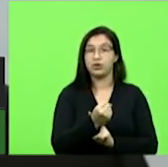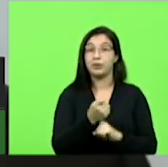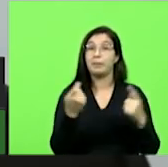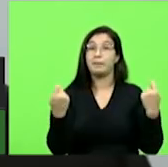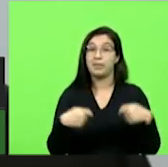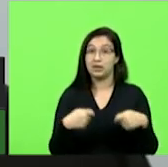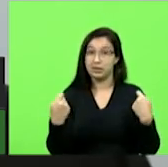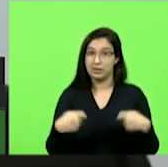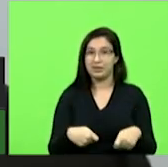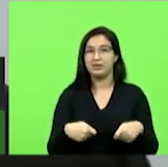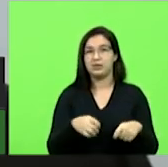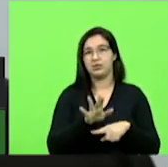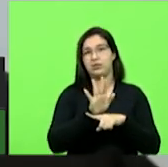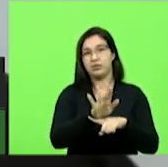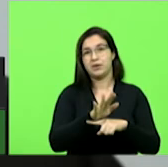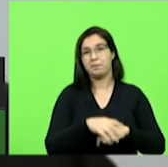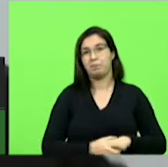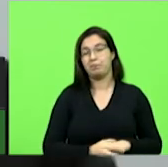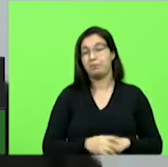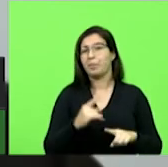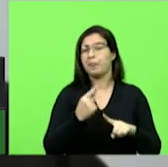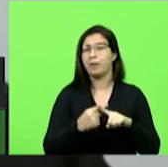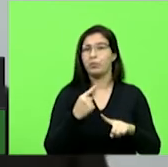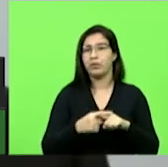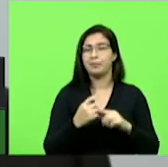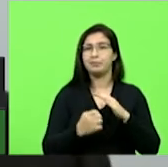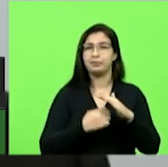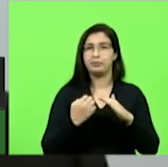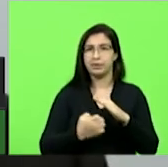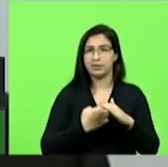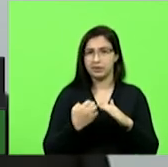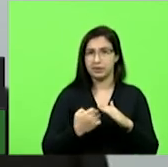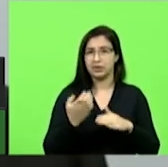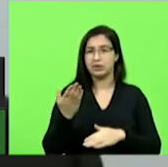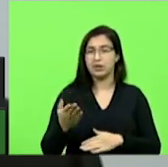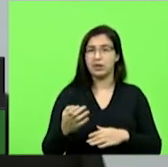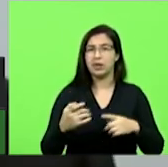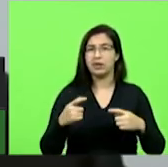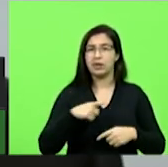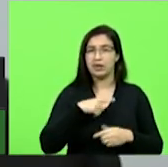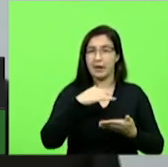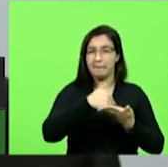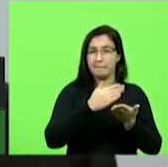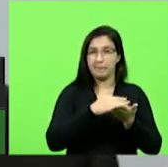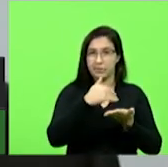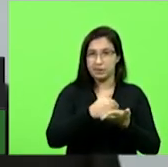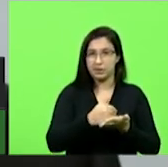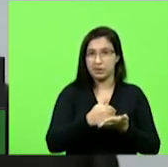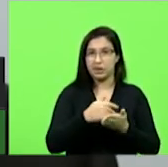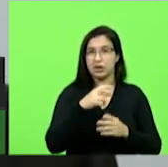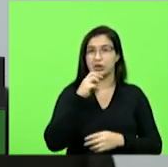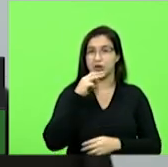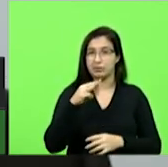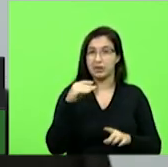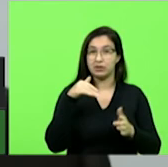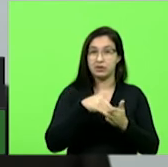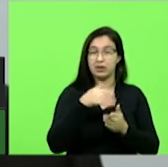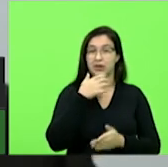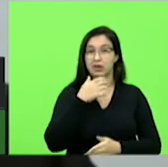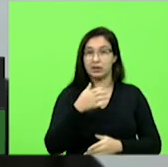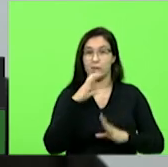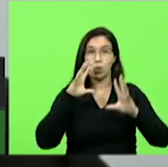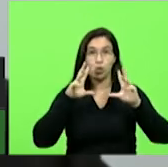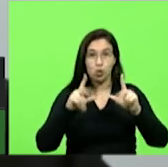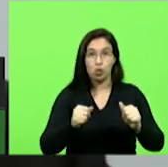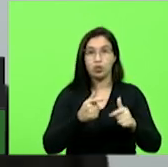que seja a caixa de ressonância. Porque quando o empresário precisa parcelar não só de março a dezembro, mas todos os débitos,